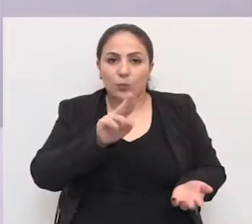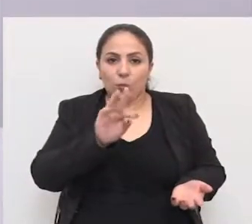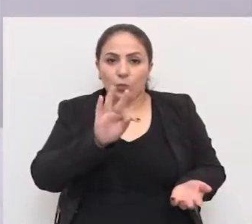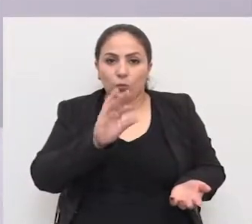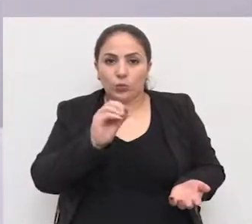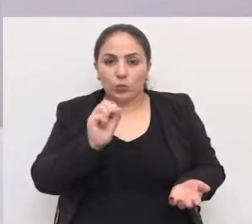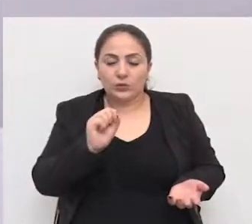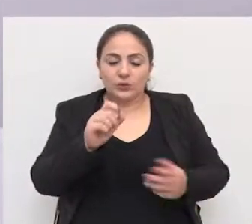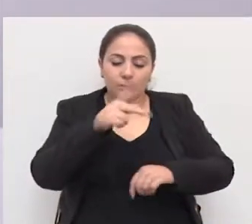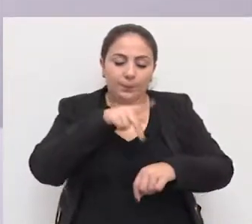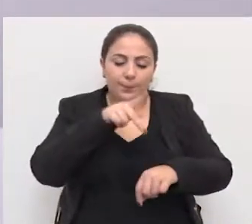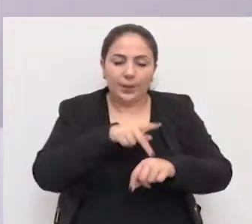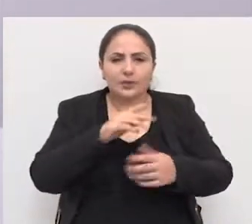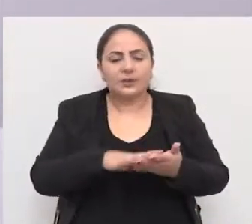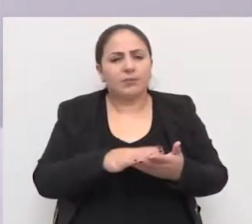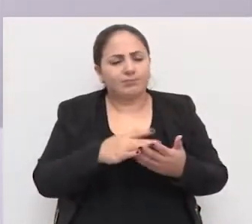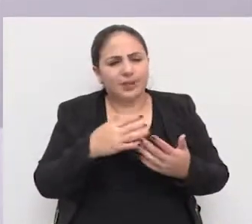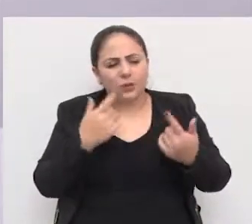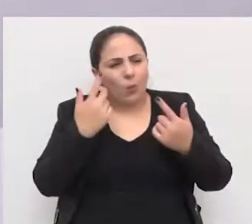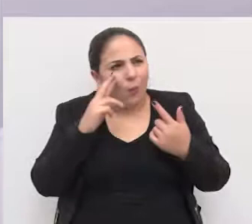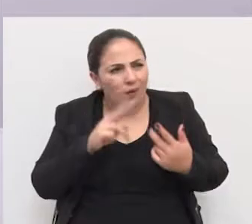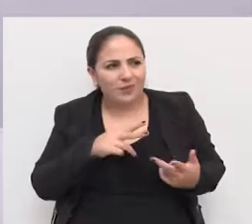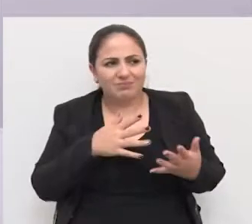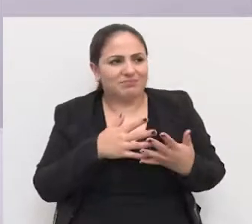quando você trata com empresas